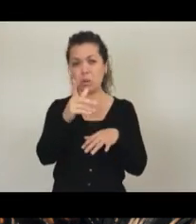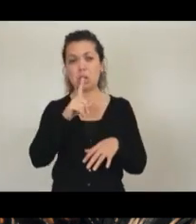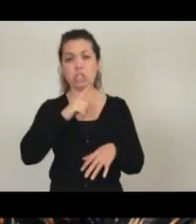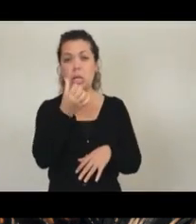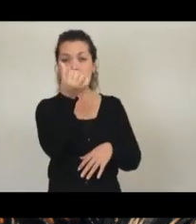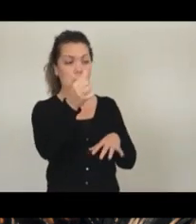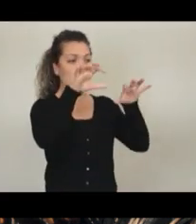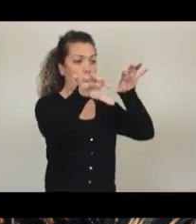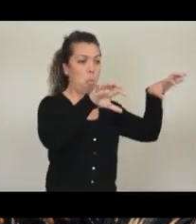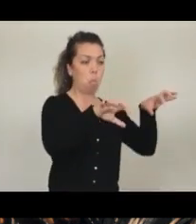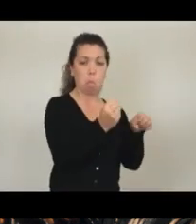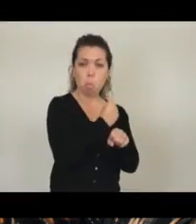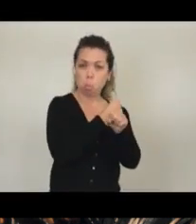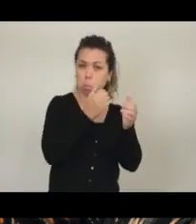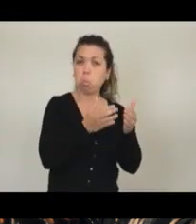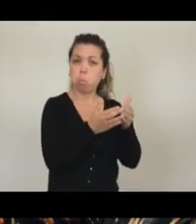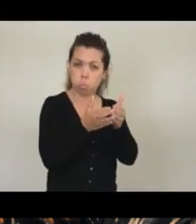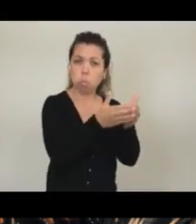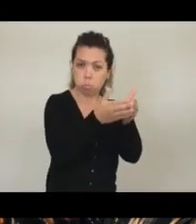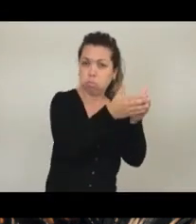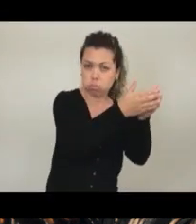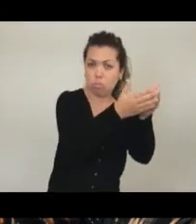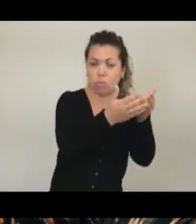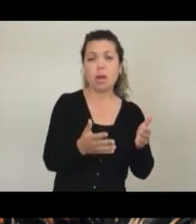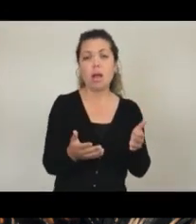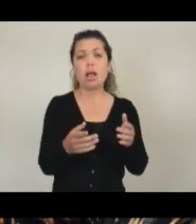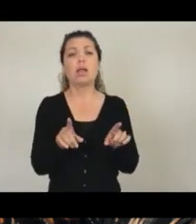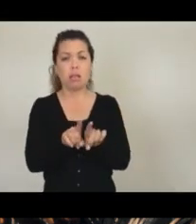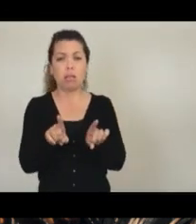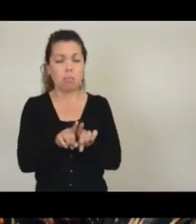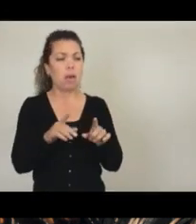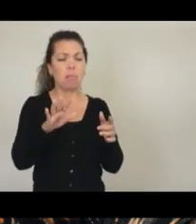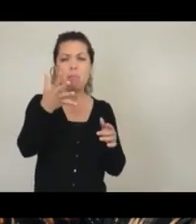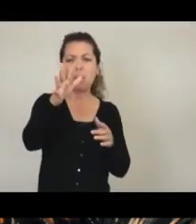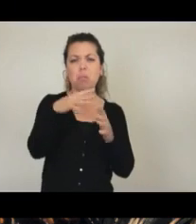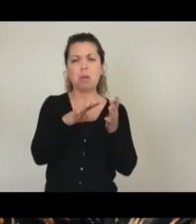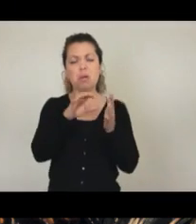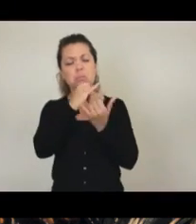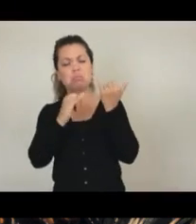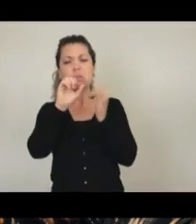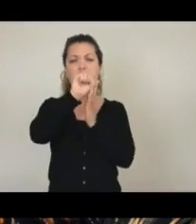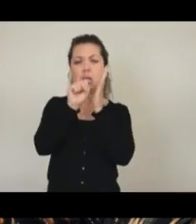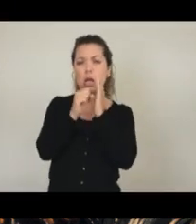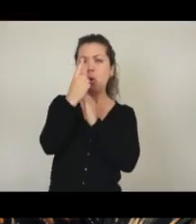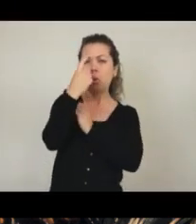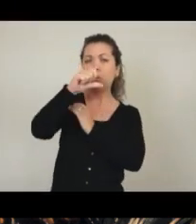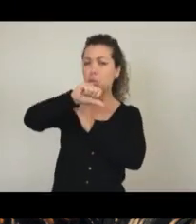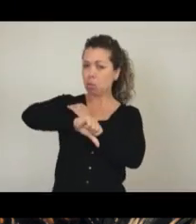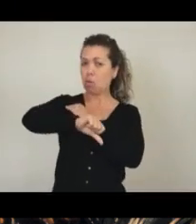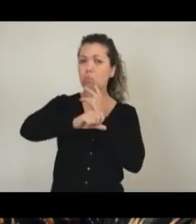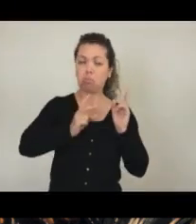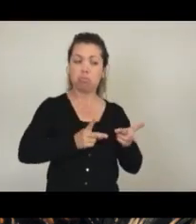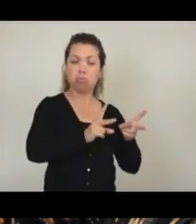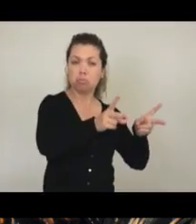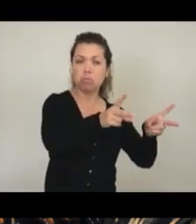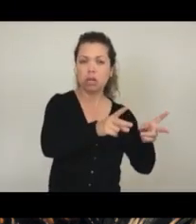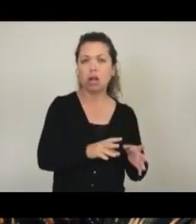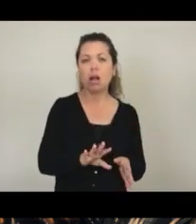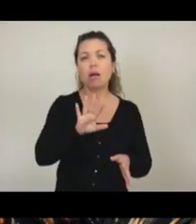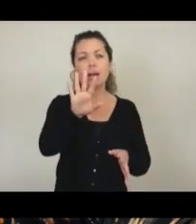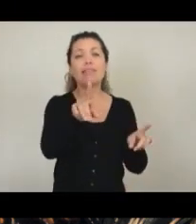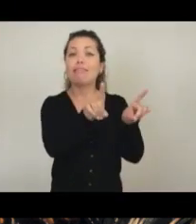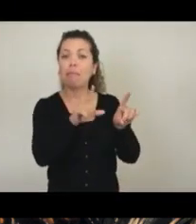norte, que apresentava terreno mais sólido. No entanto, venceu a corrente que queria o canal ao sul da vila, e